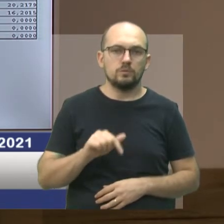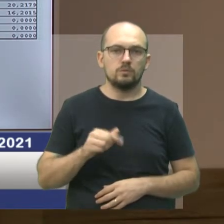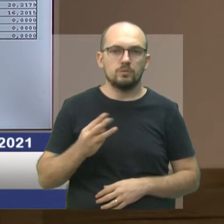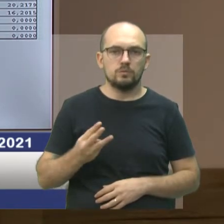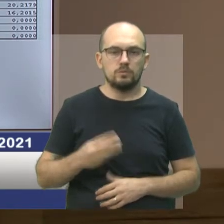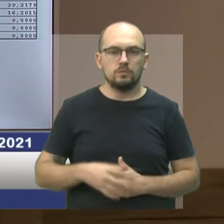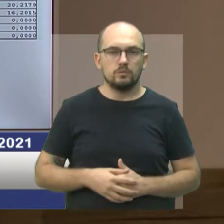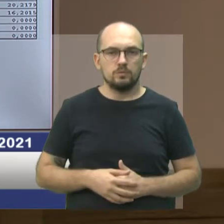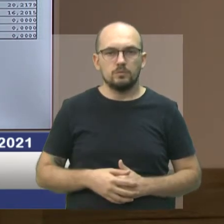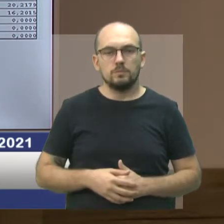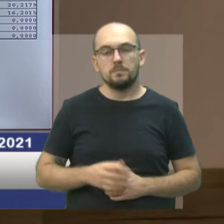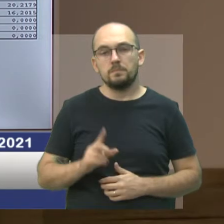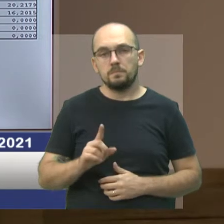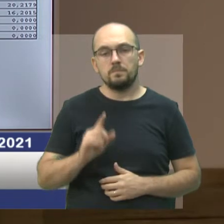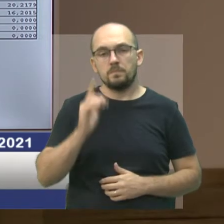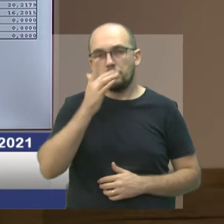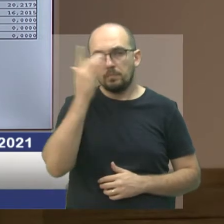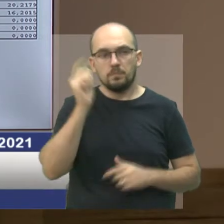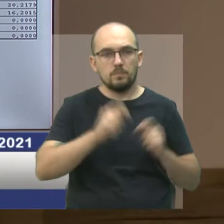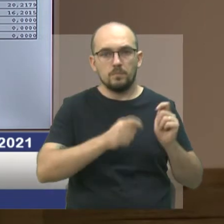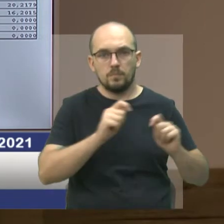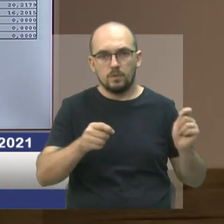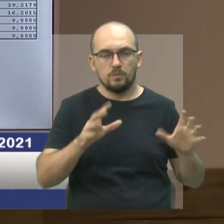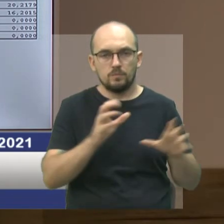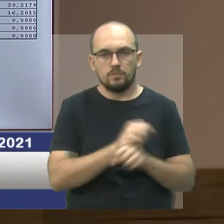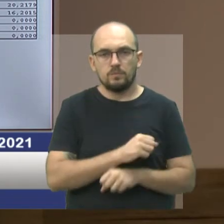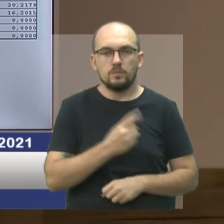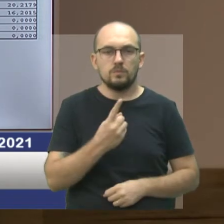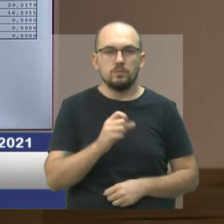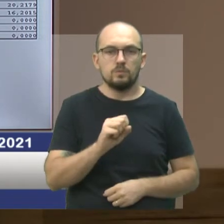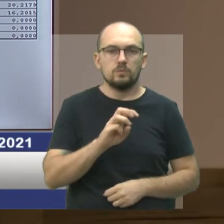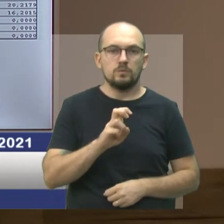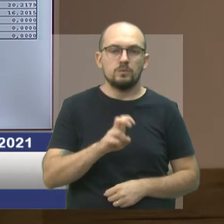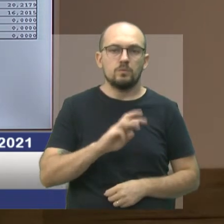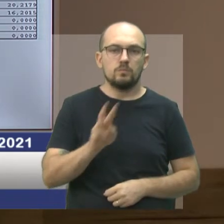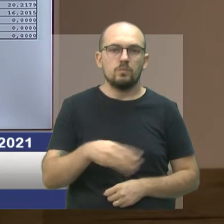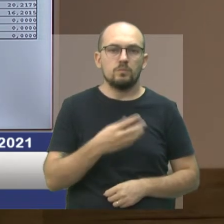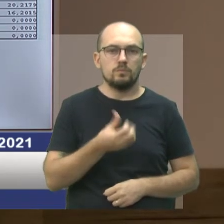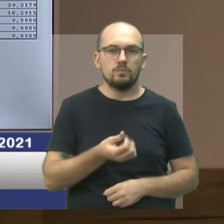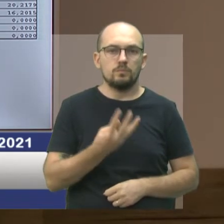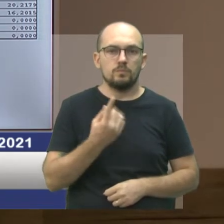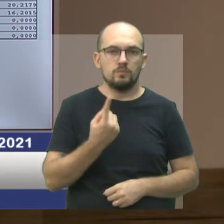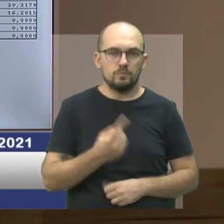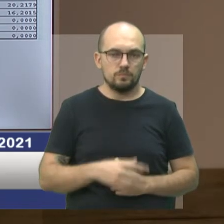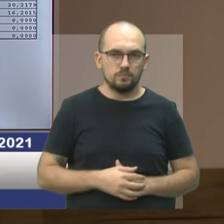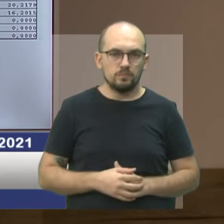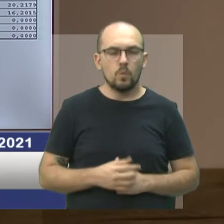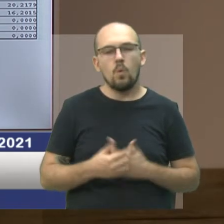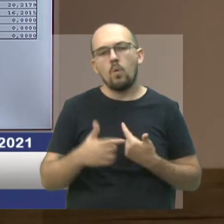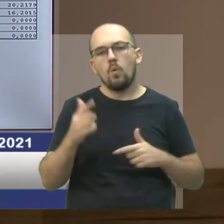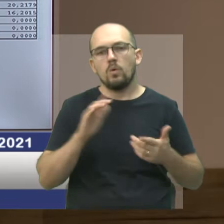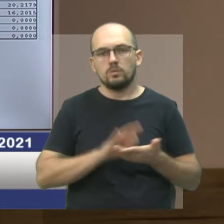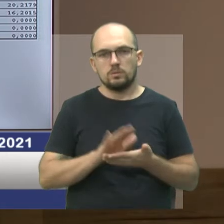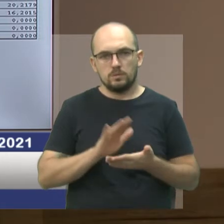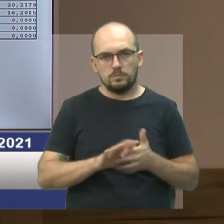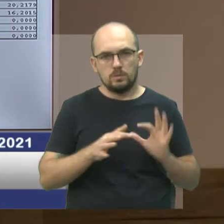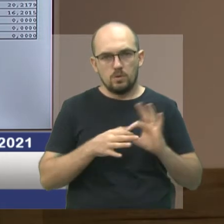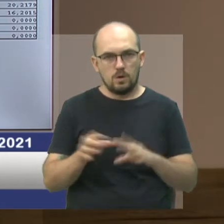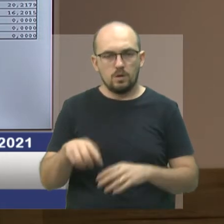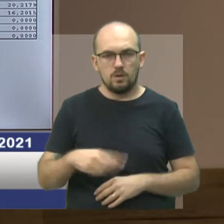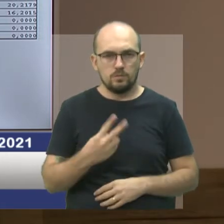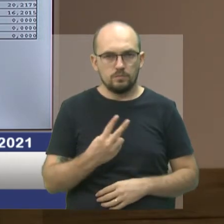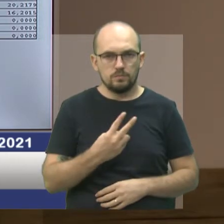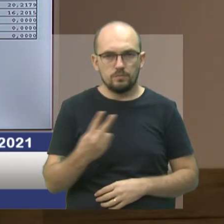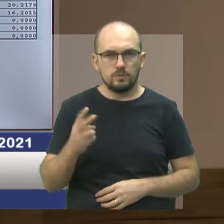973. Pessoal e encargos sociais 185 milhões 641. Outras despesas correntes